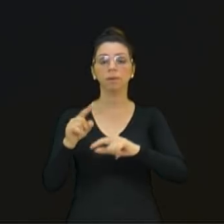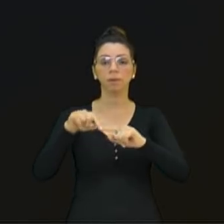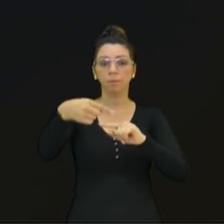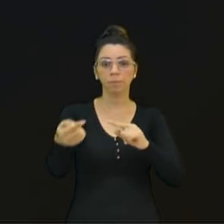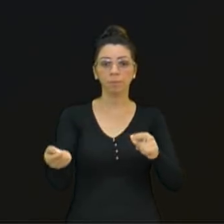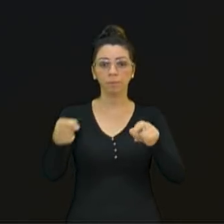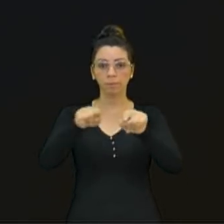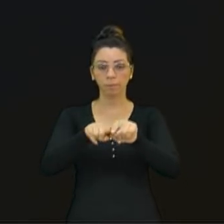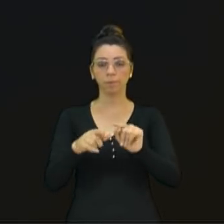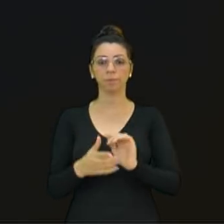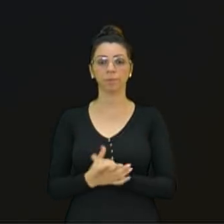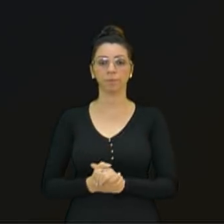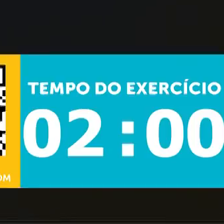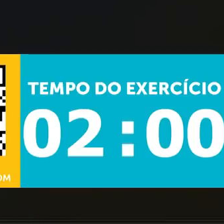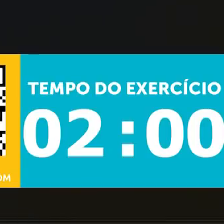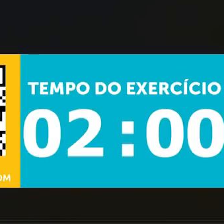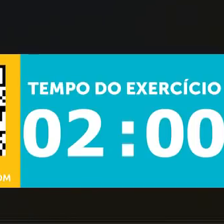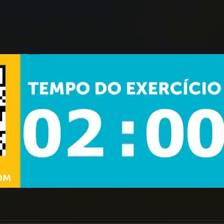já volto.